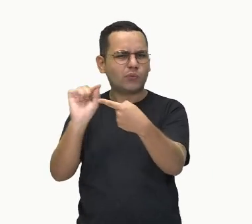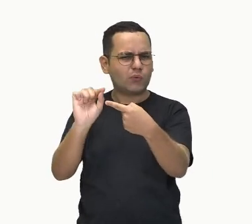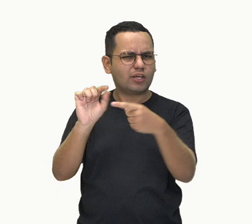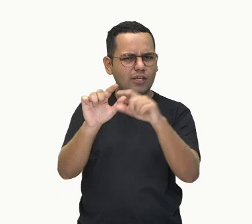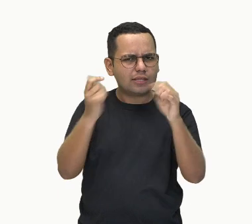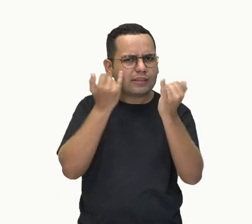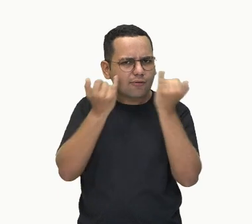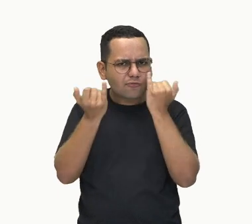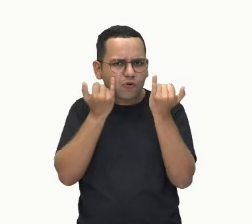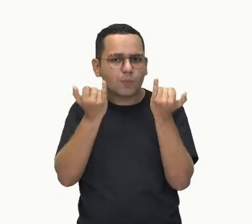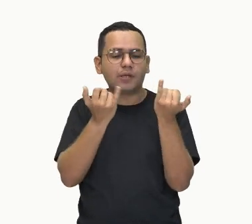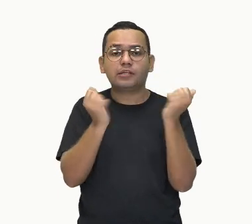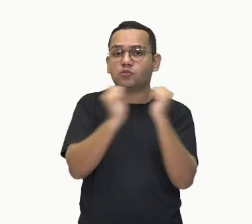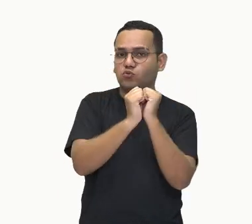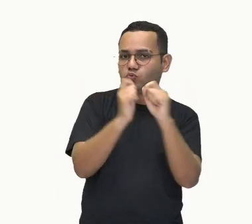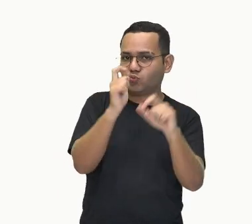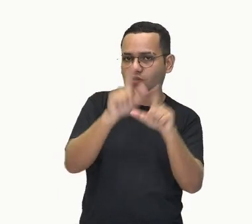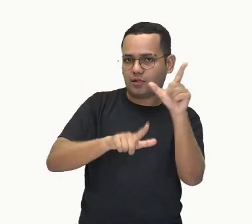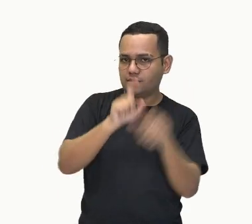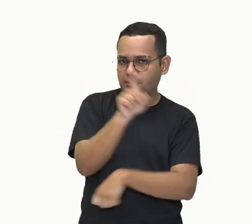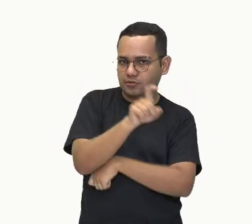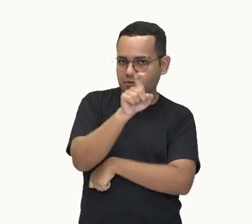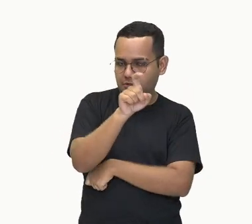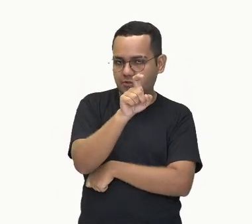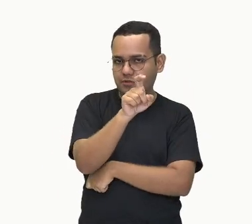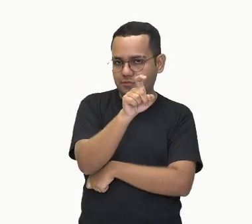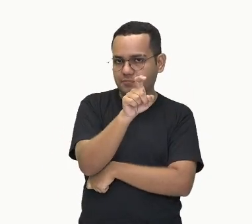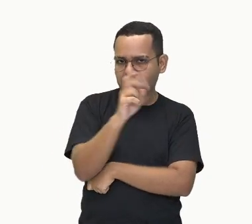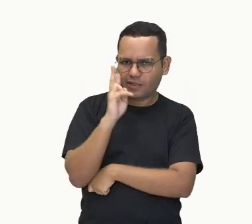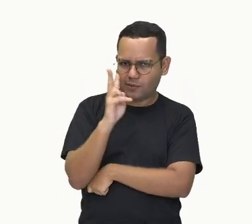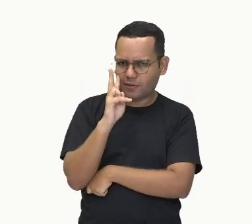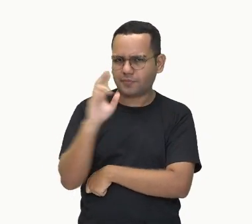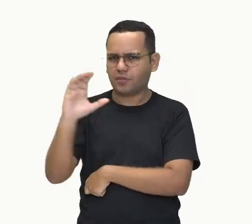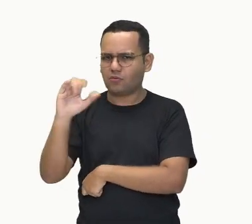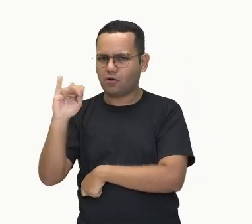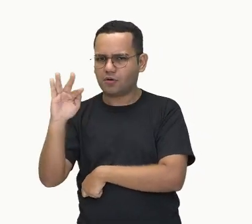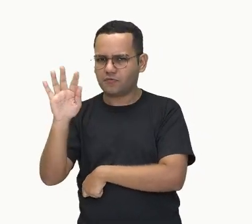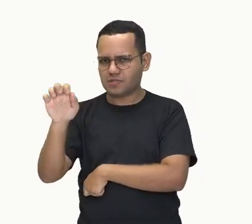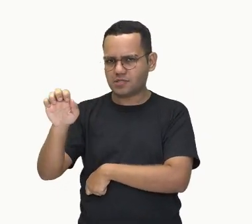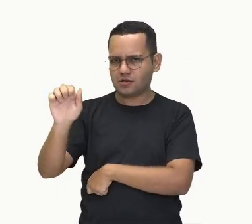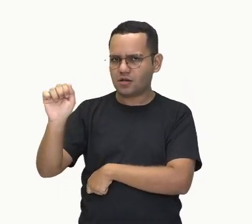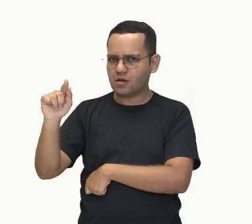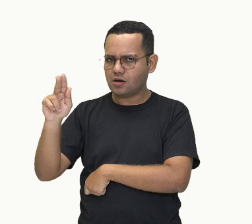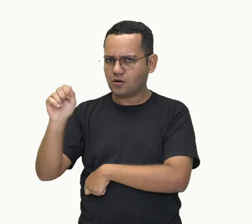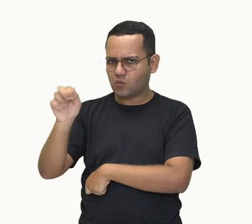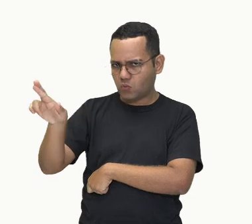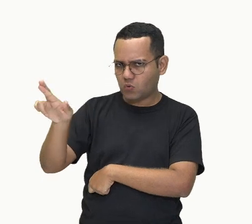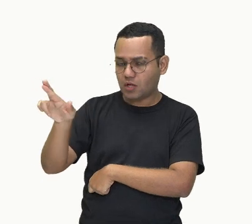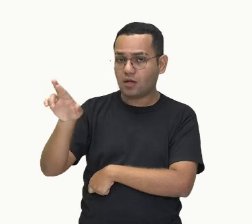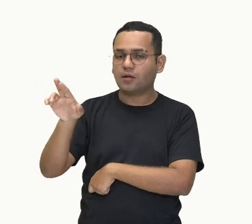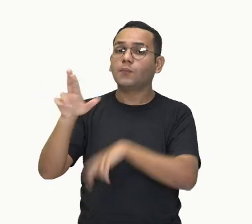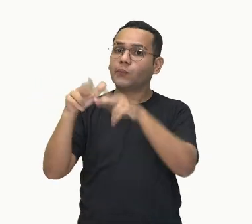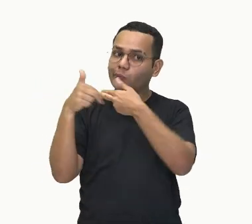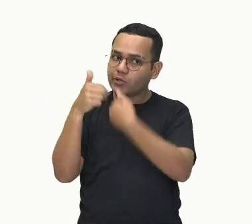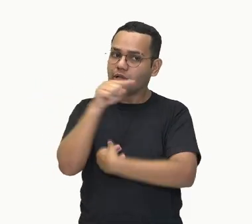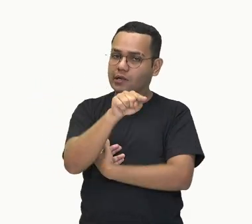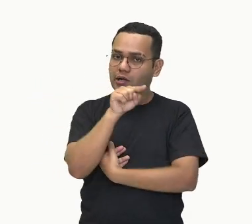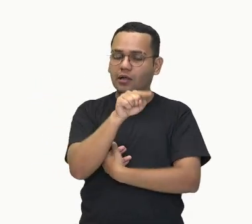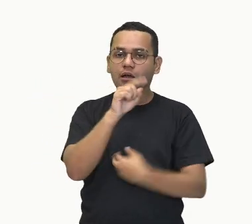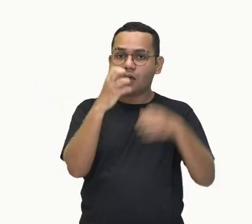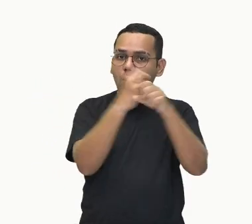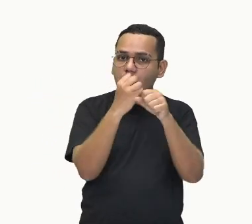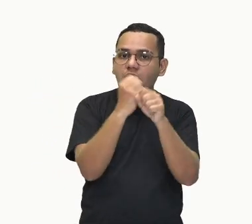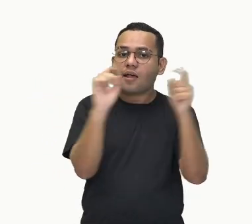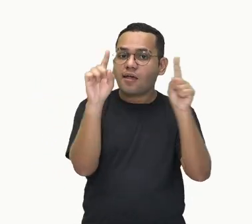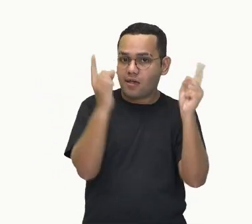está acompanhando o x quando a gente está olhando para a equação reduzida da reta. Tá